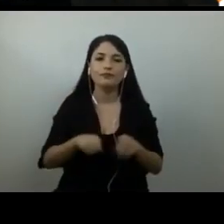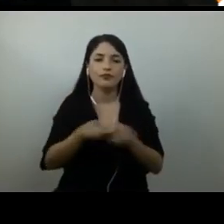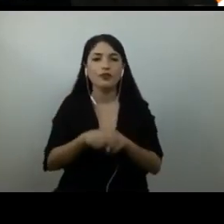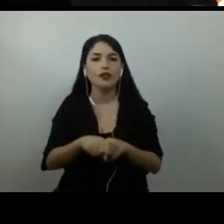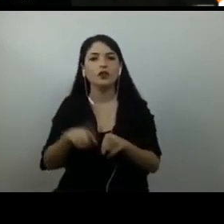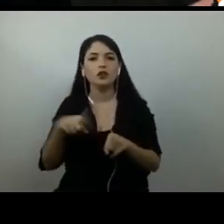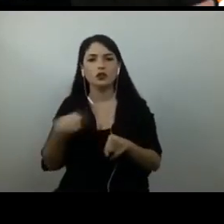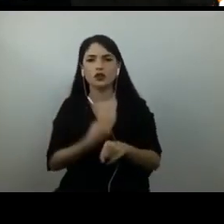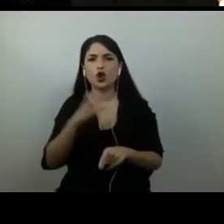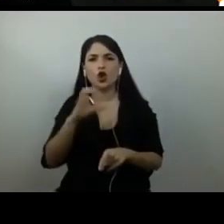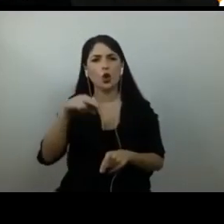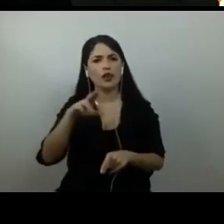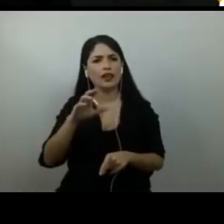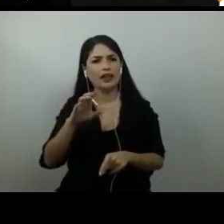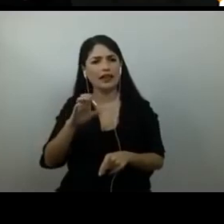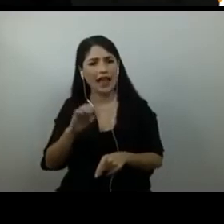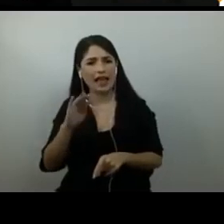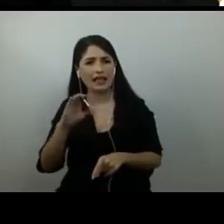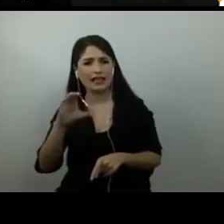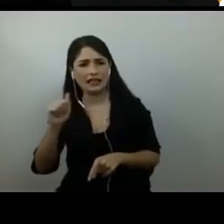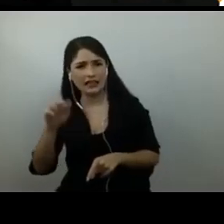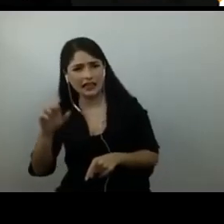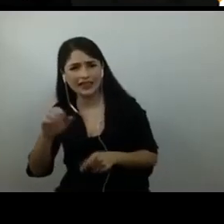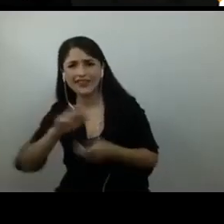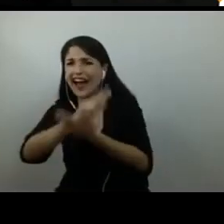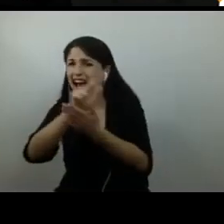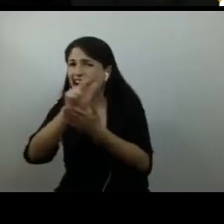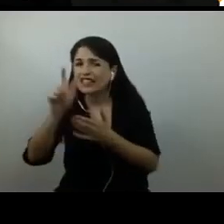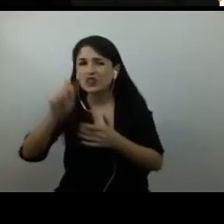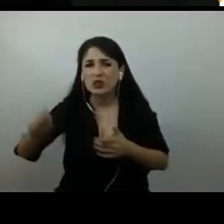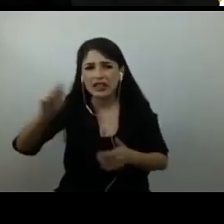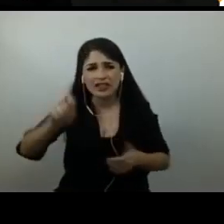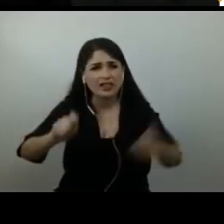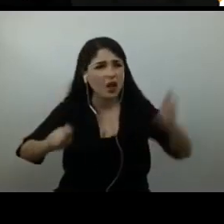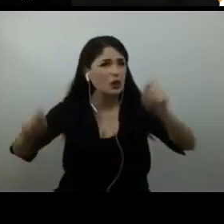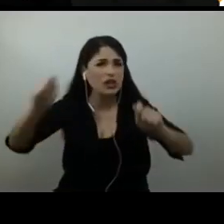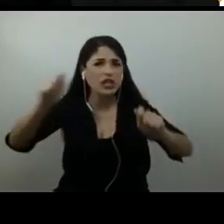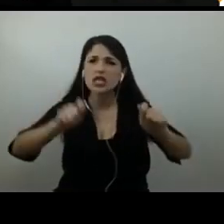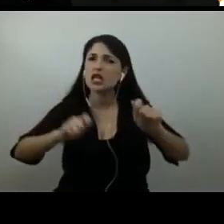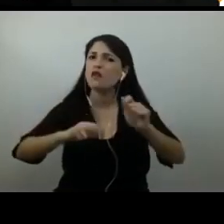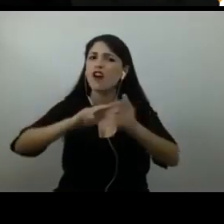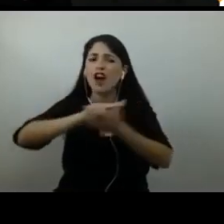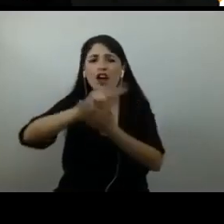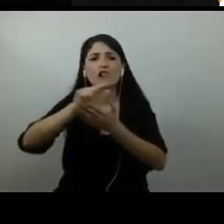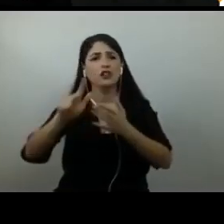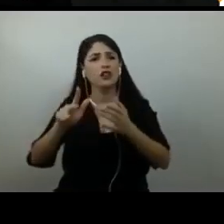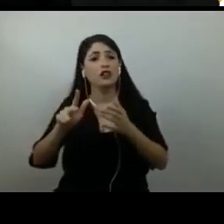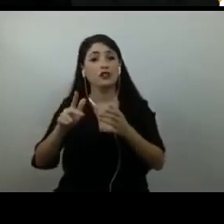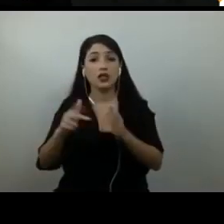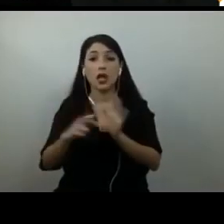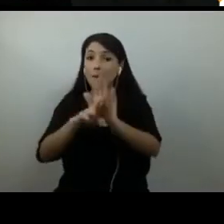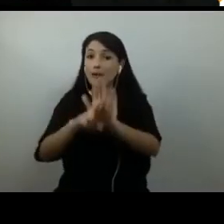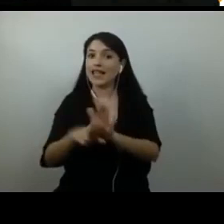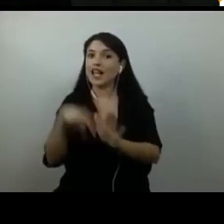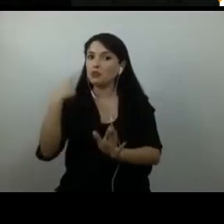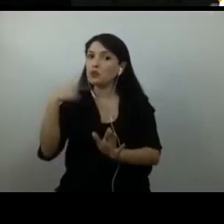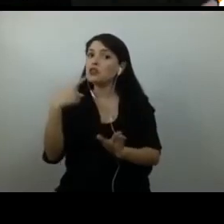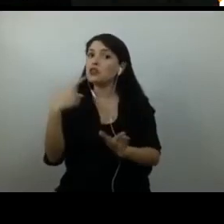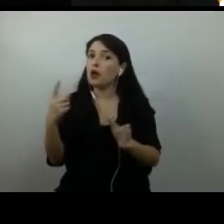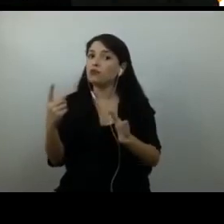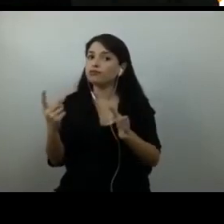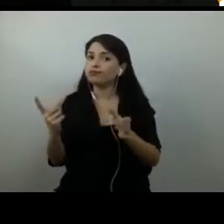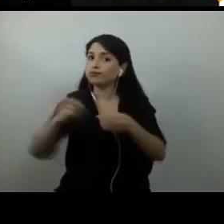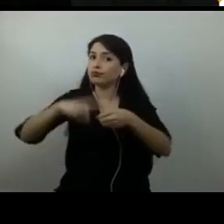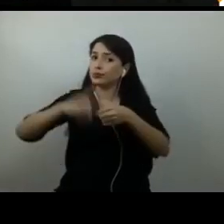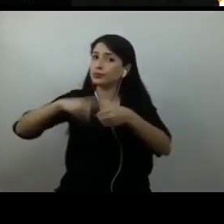o Conectas, enfim, participação de muitas entidades representativas da advocacia. Foi realmente algo absolutamente